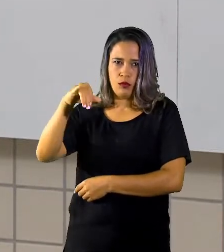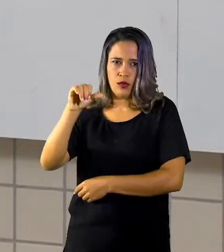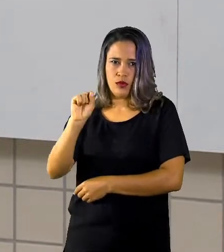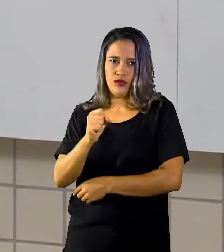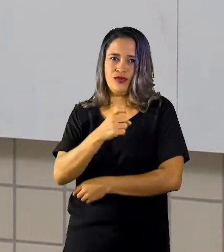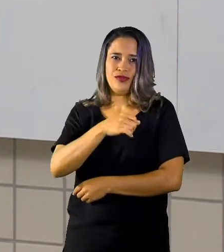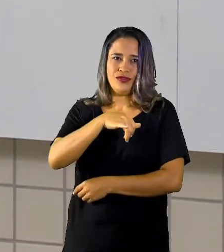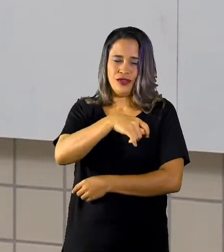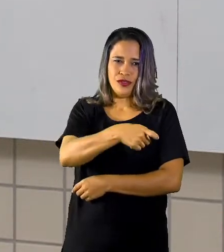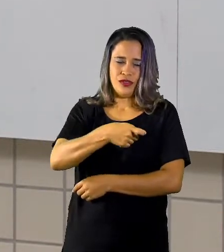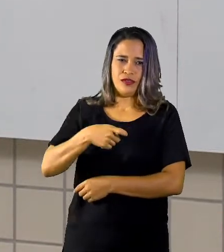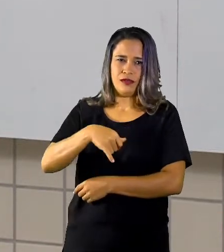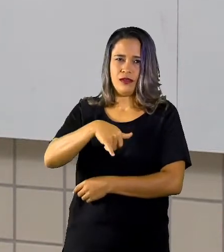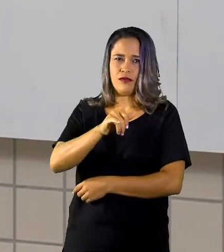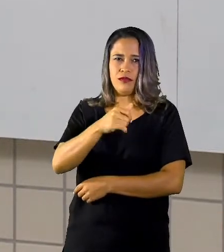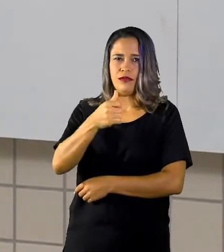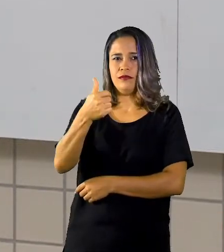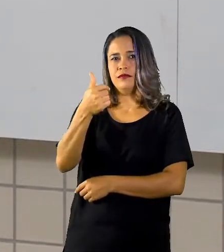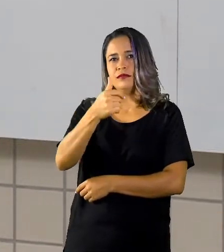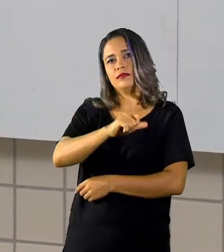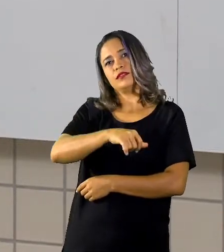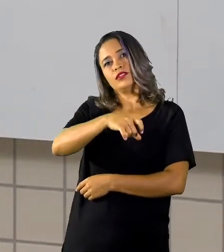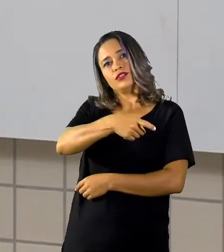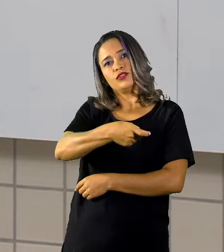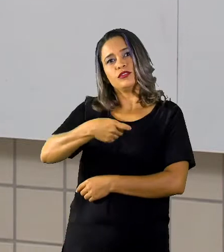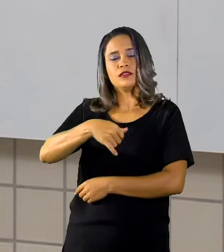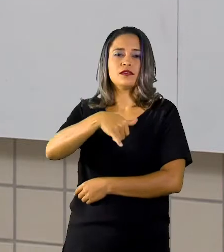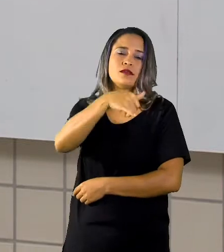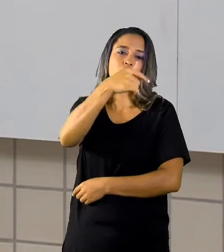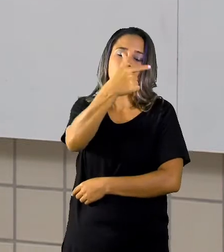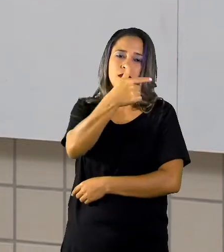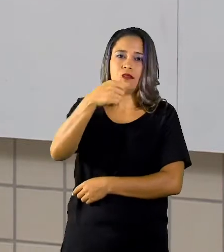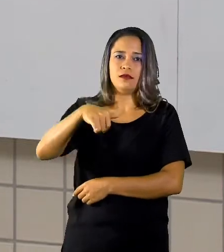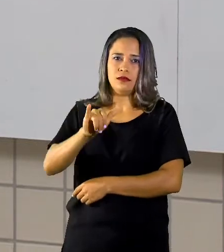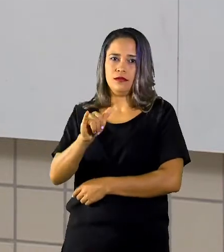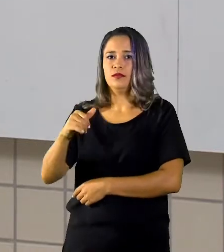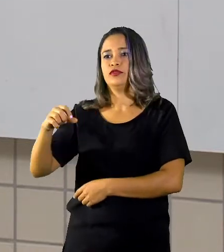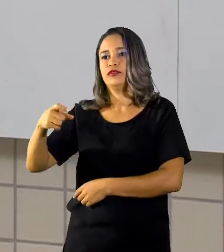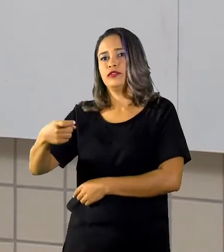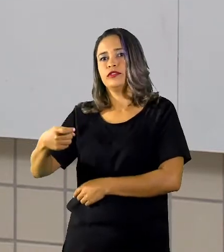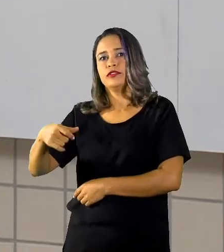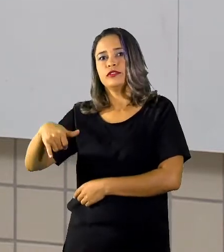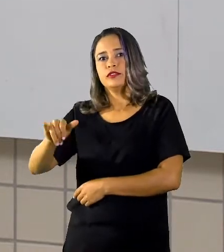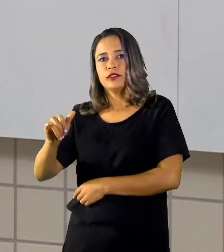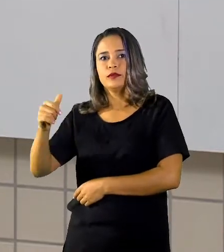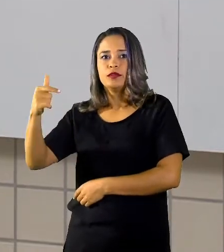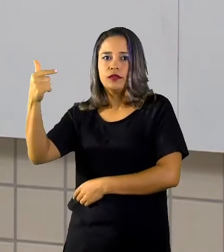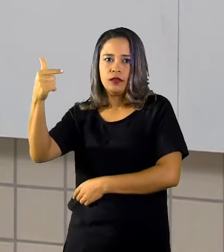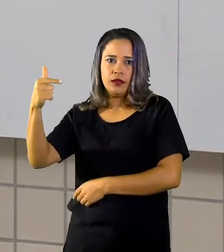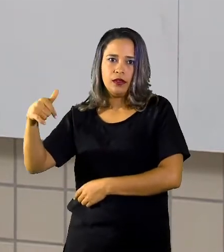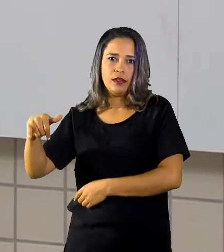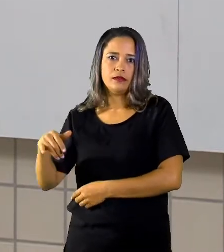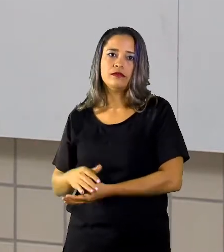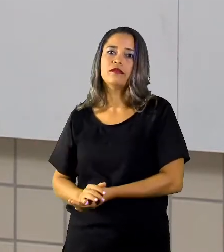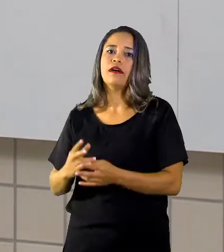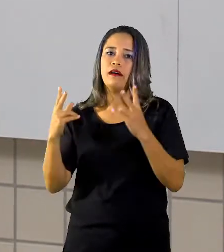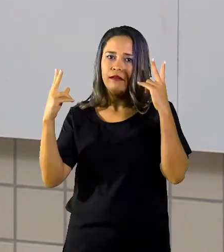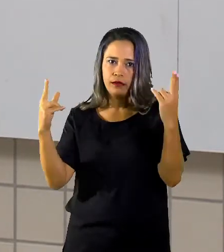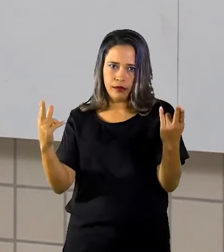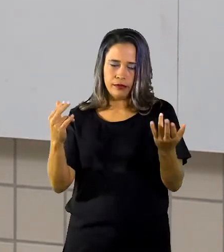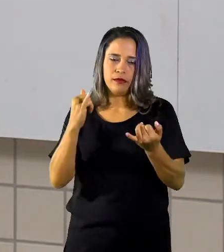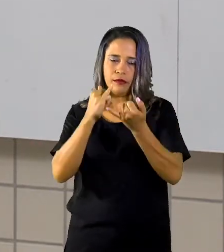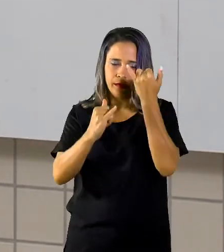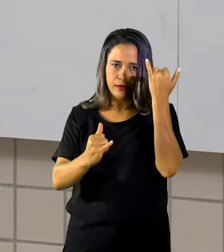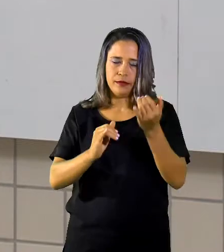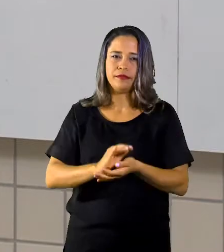menos 3x ao quadrado y, são monômios semelhantes. Tranquilo até aí? Agora nós vamos ver um